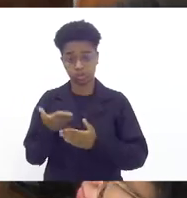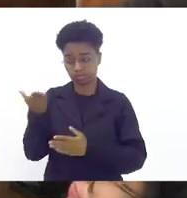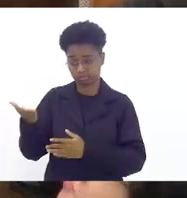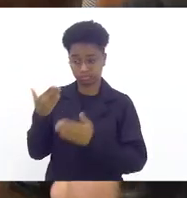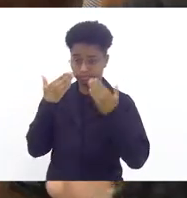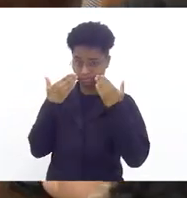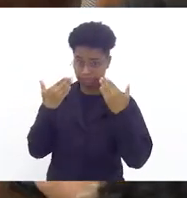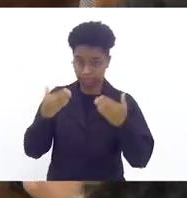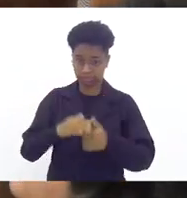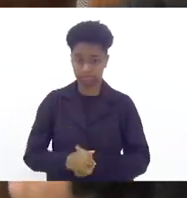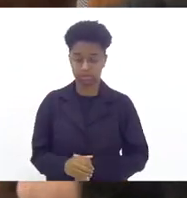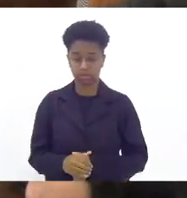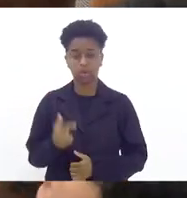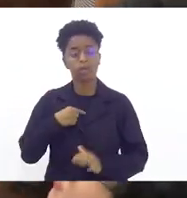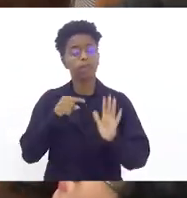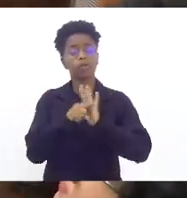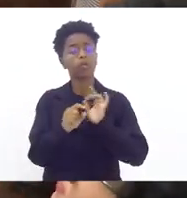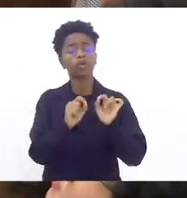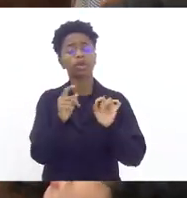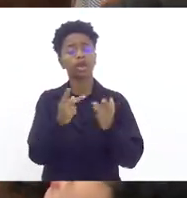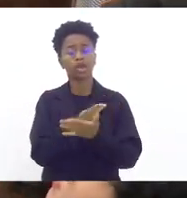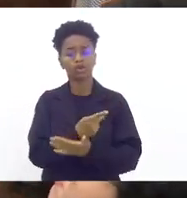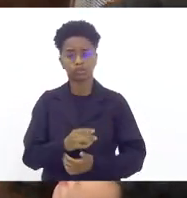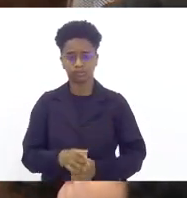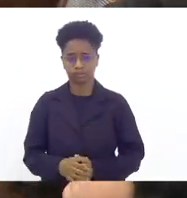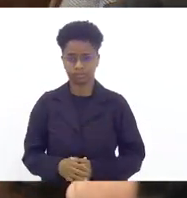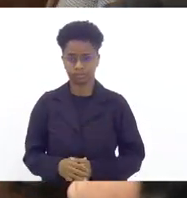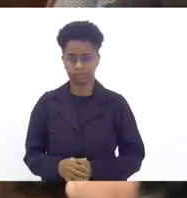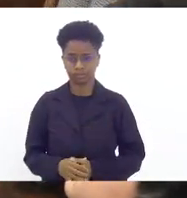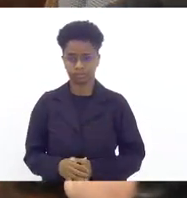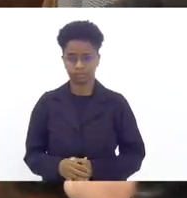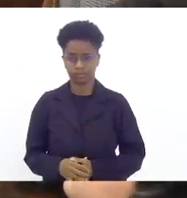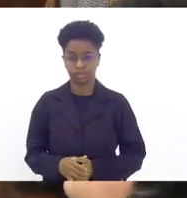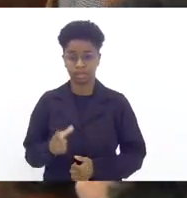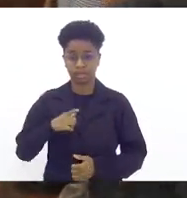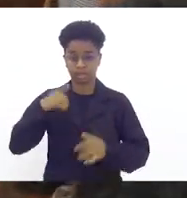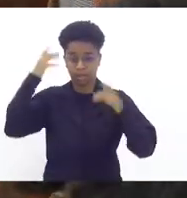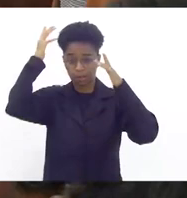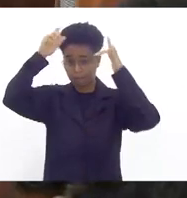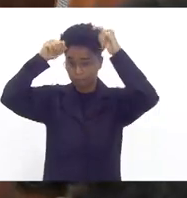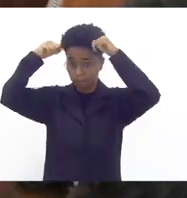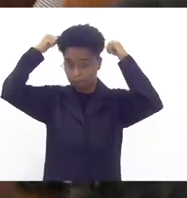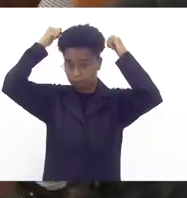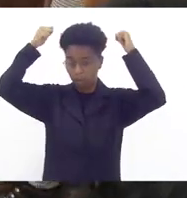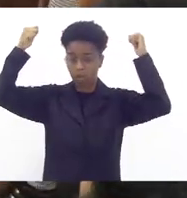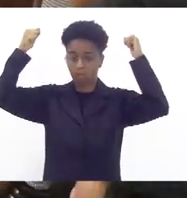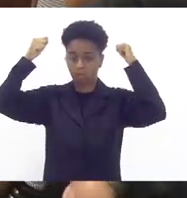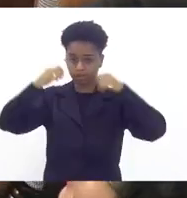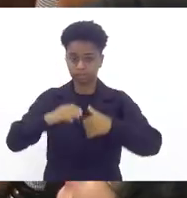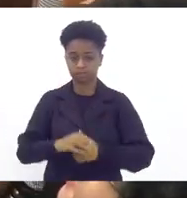apresentar. Falei, e aí, o que vai ser? Me botou um turbantão na cabeça,